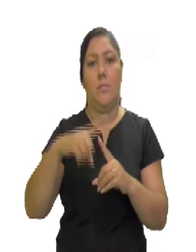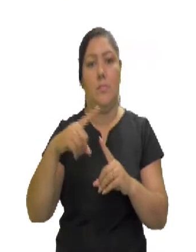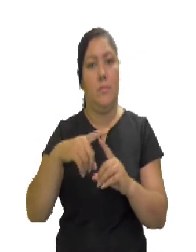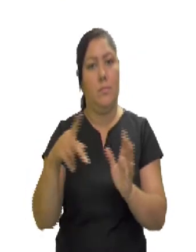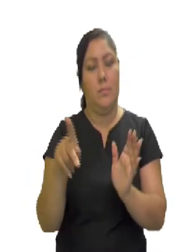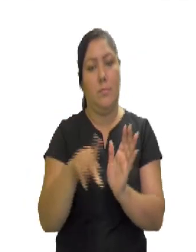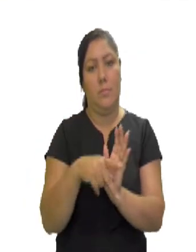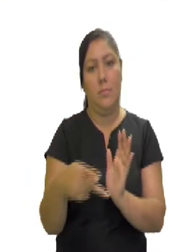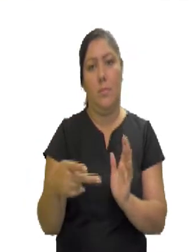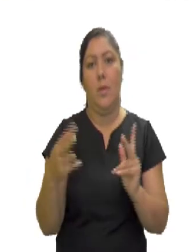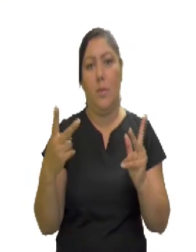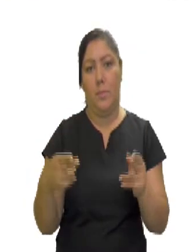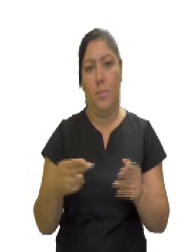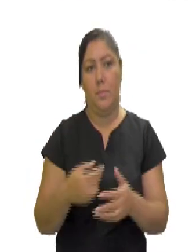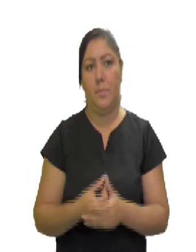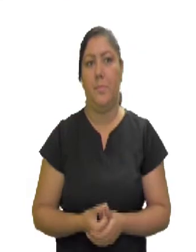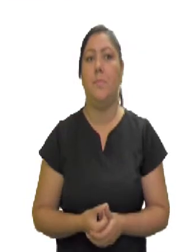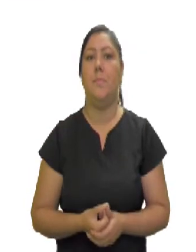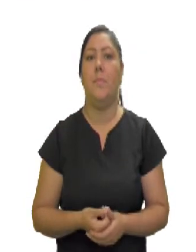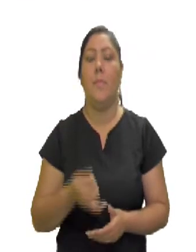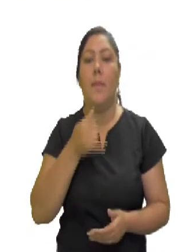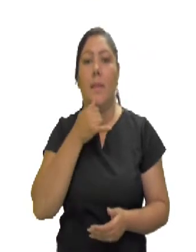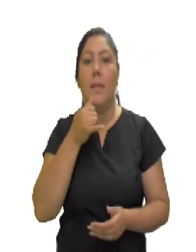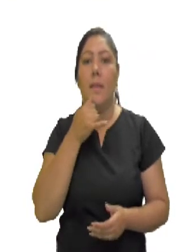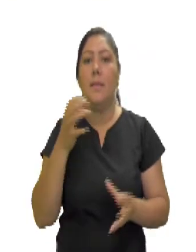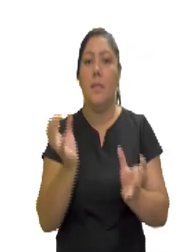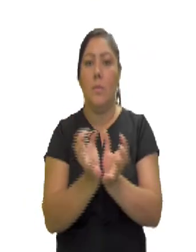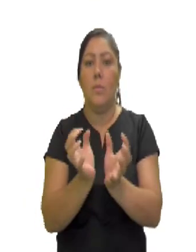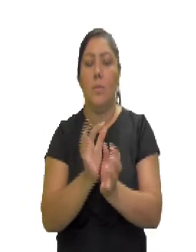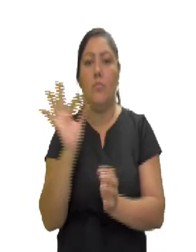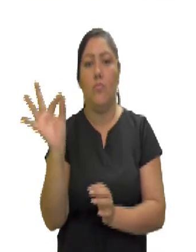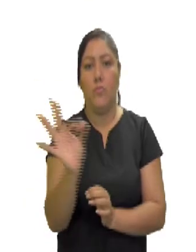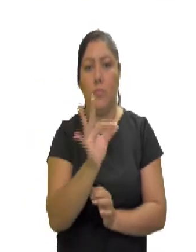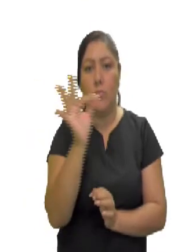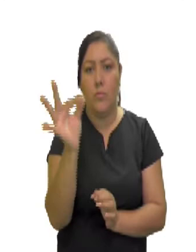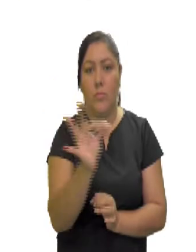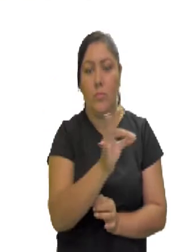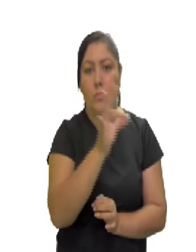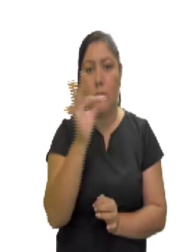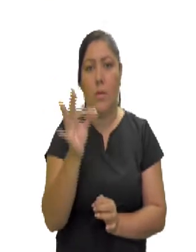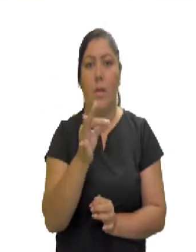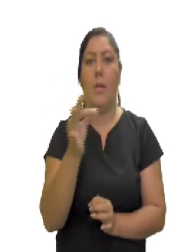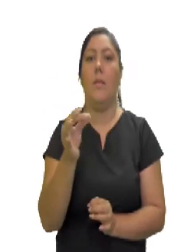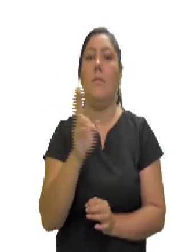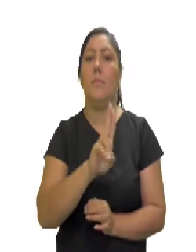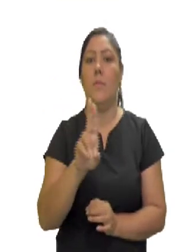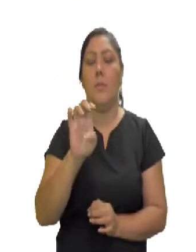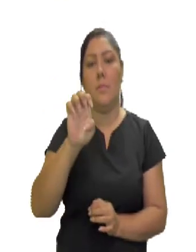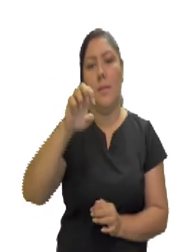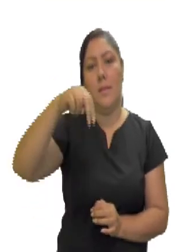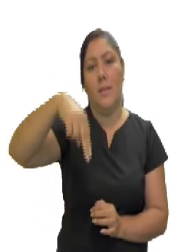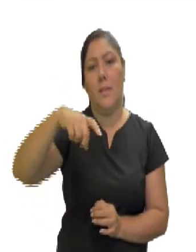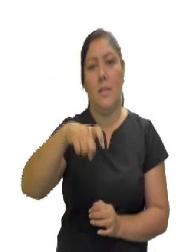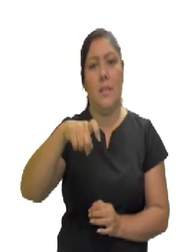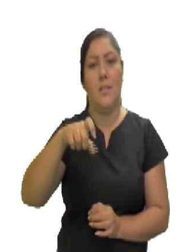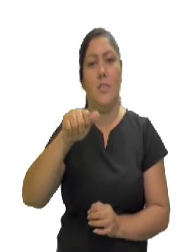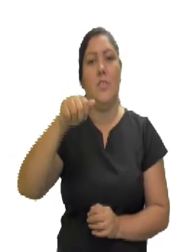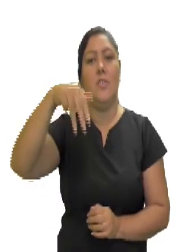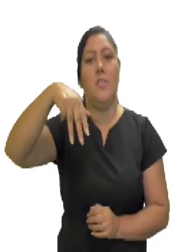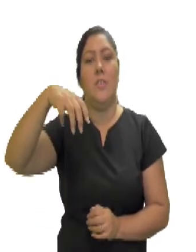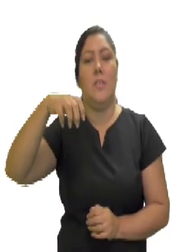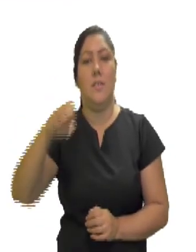um conjunto de abelhas. Qual que é o substantivo coletivo? Enxame. Um conjunto de